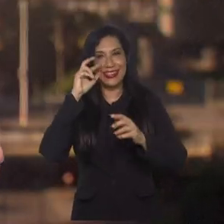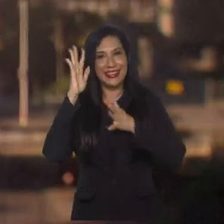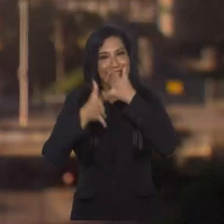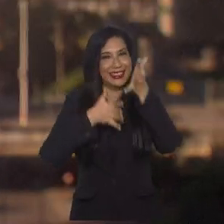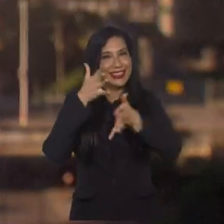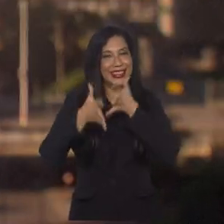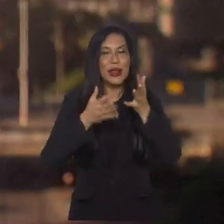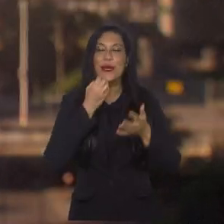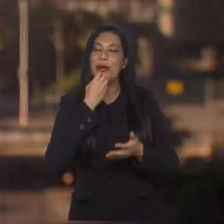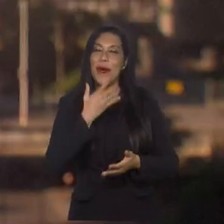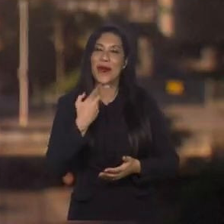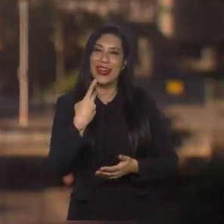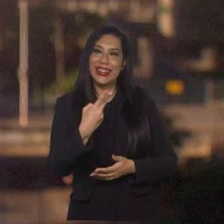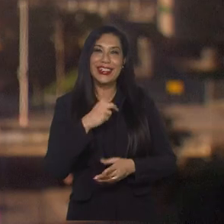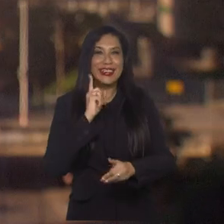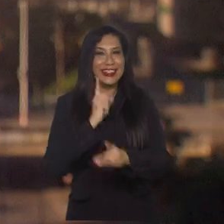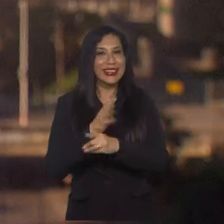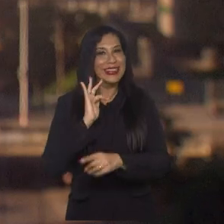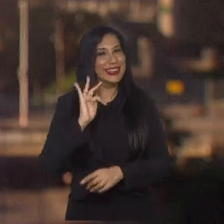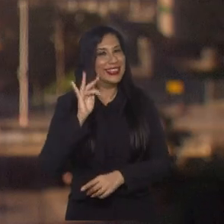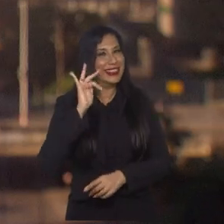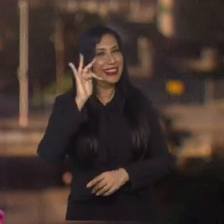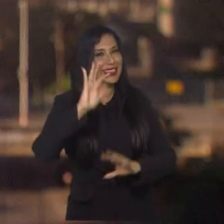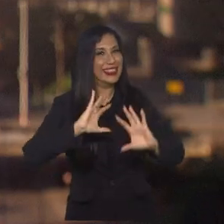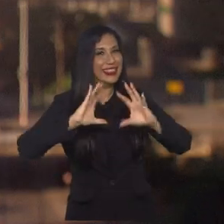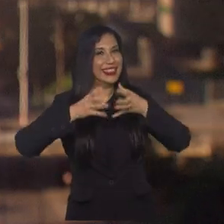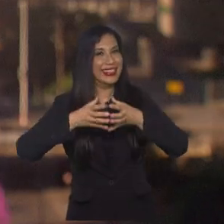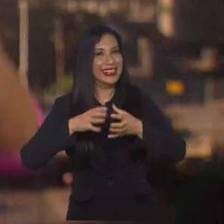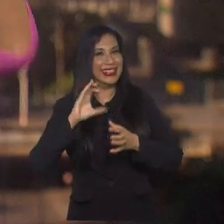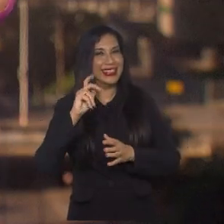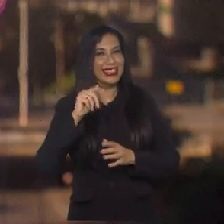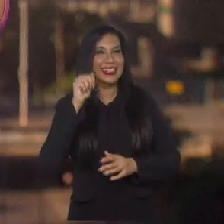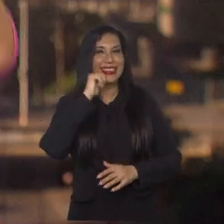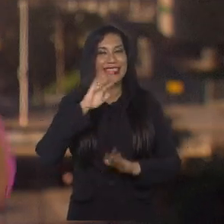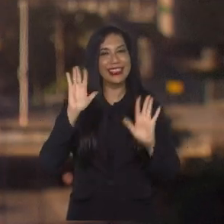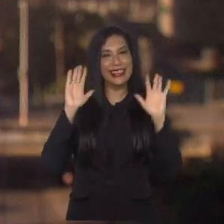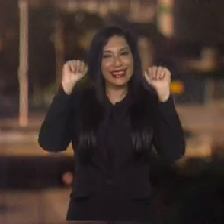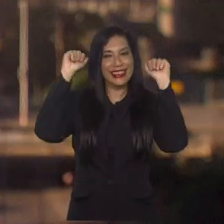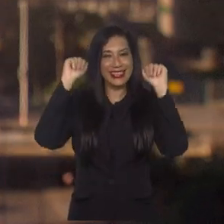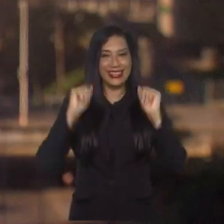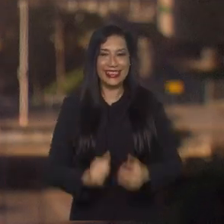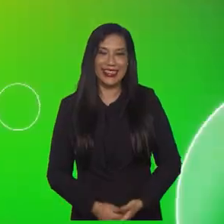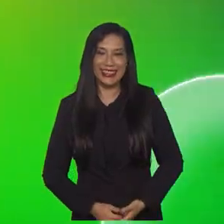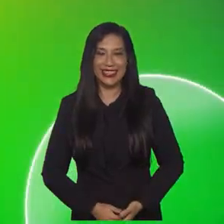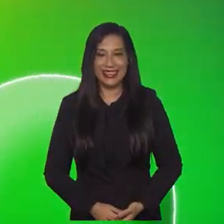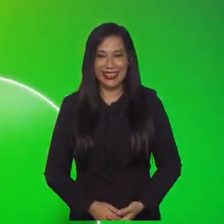valeu a companhia também. A gente se vê no próximo grupo do Copa delas. Até mais.